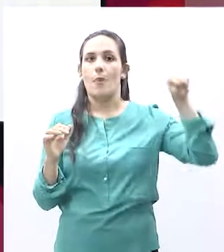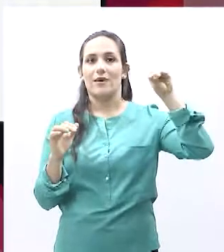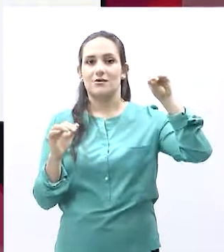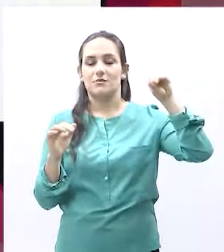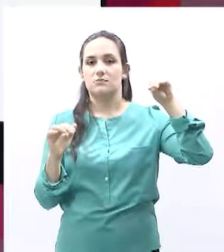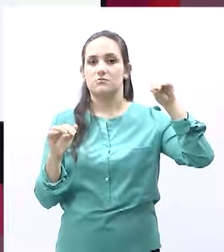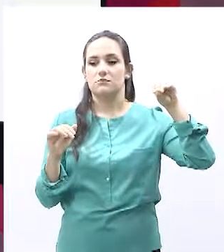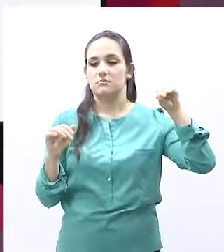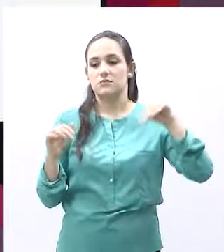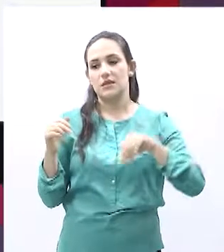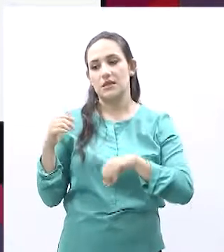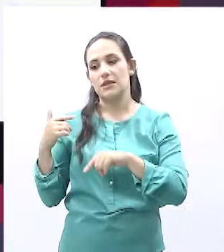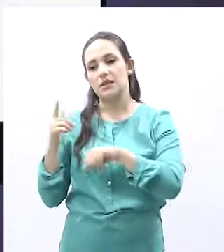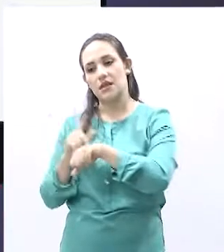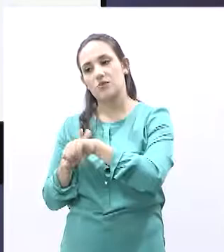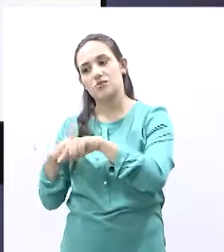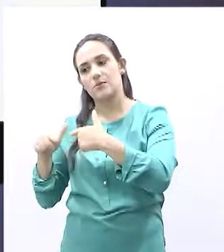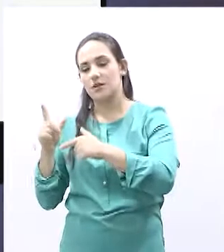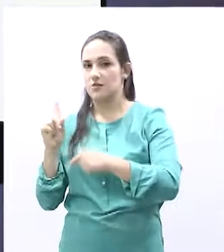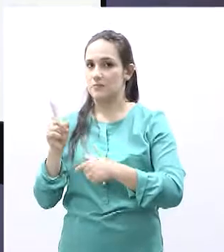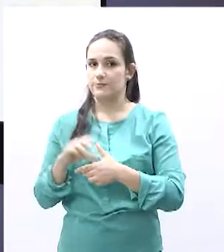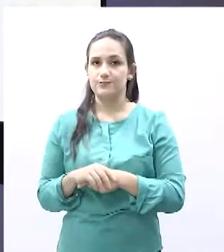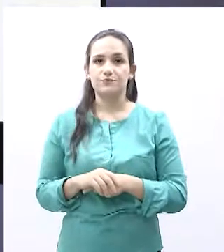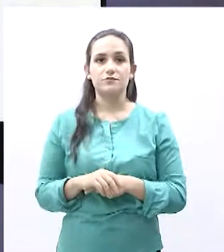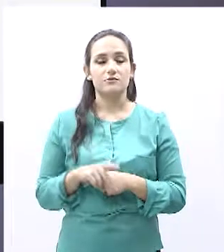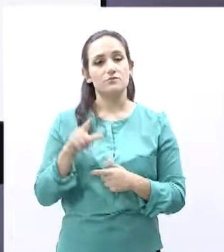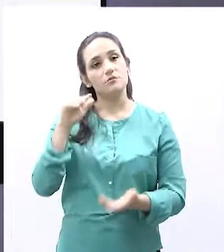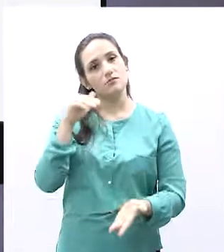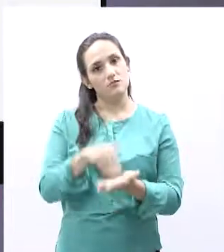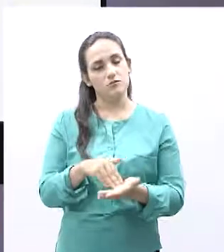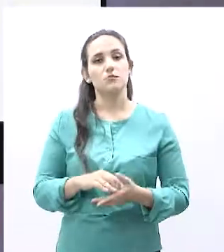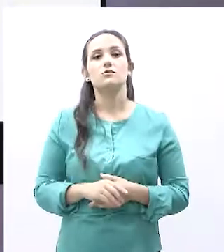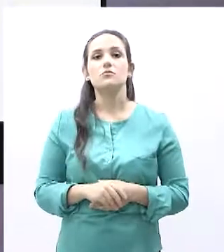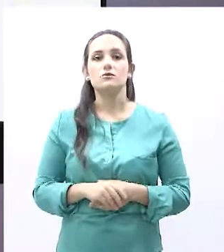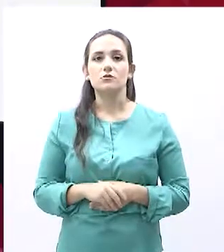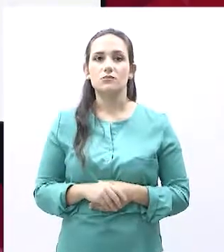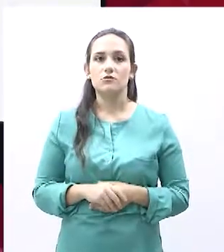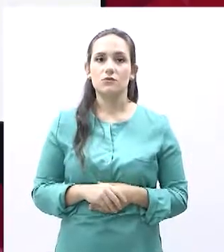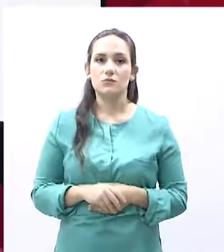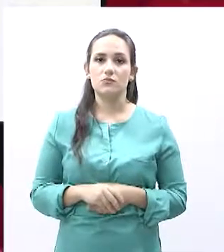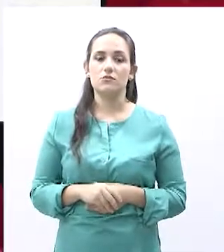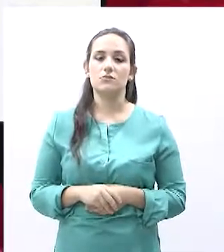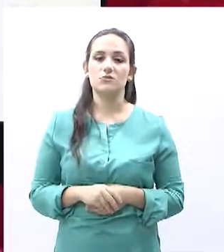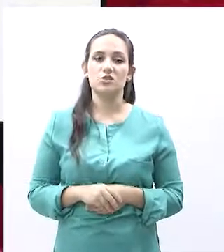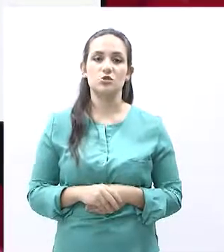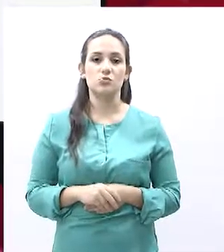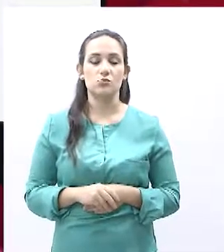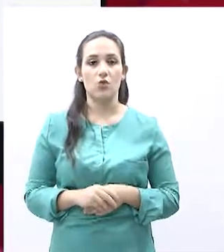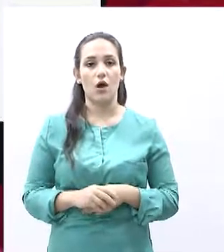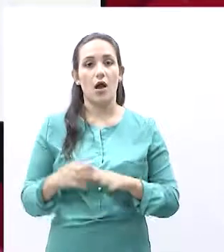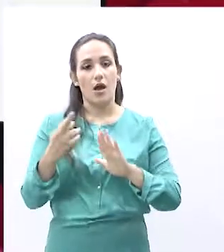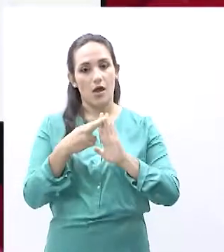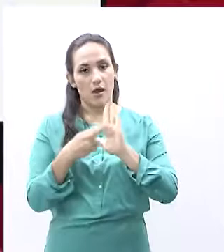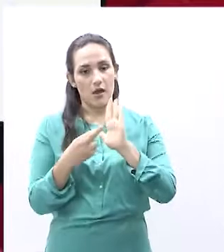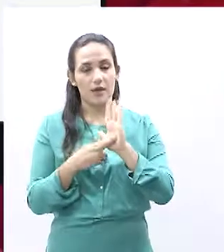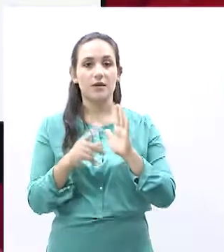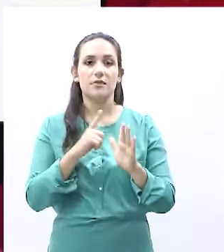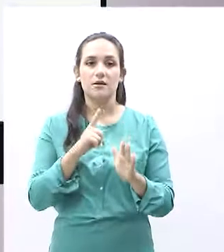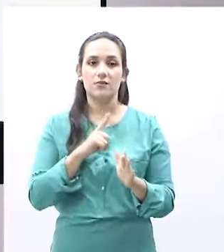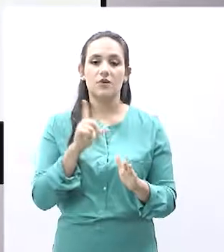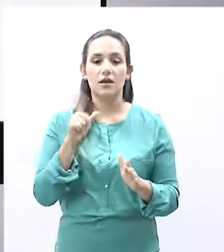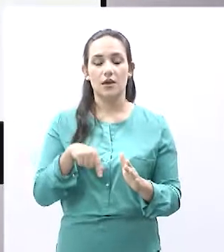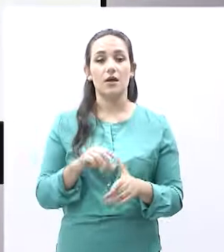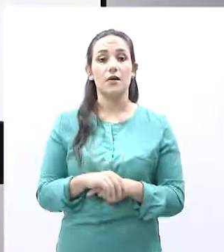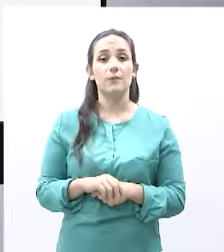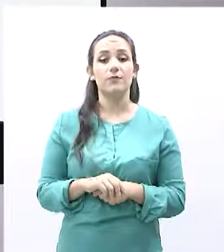contribuição aqui não aumenta, só aumenta a idade. E, por fim, a última regra de transição, que muda ano a ano,